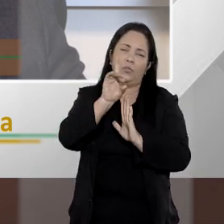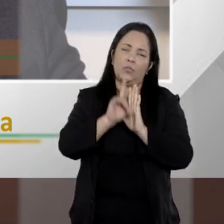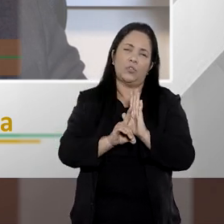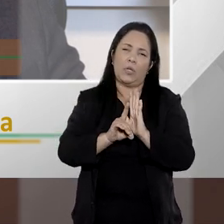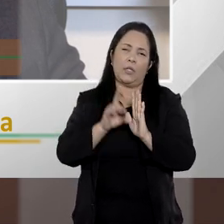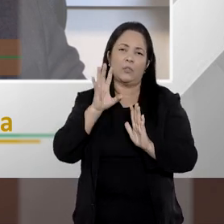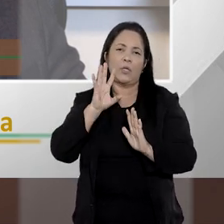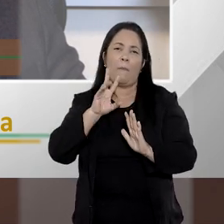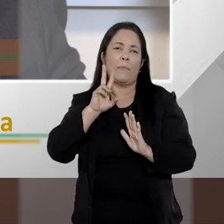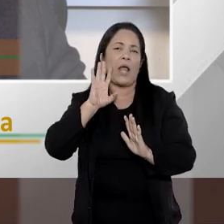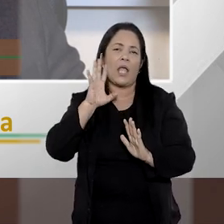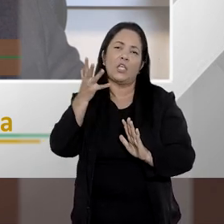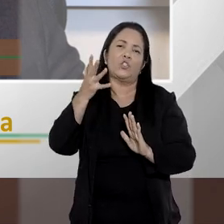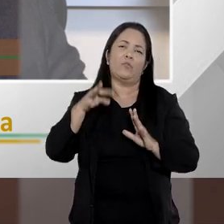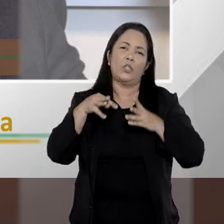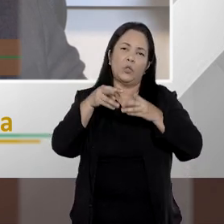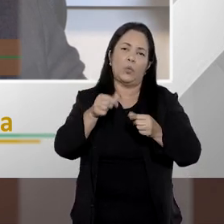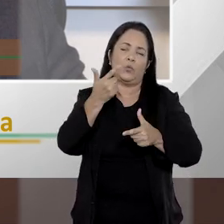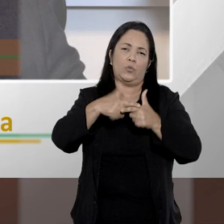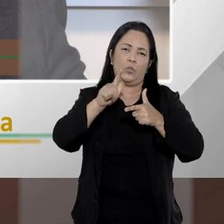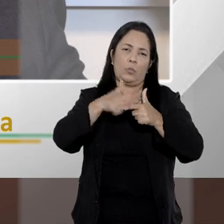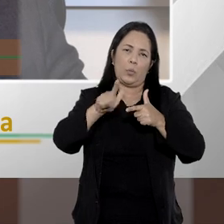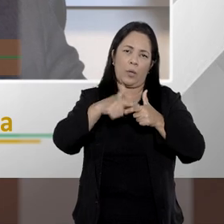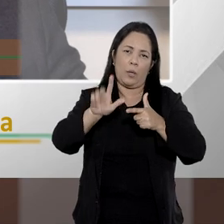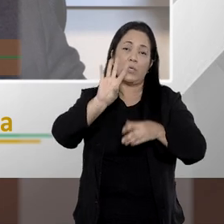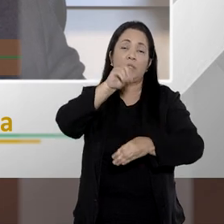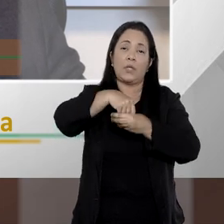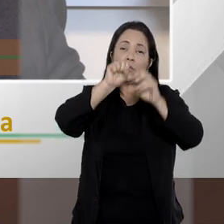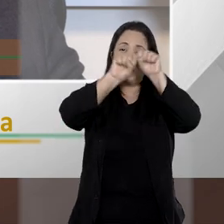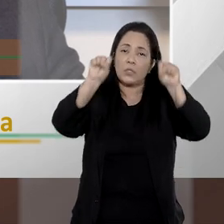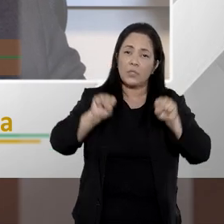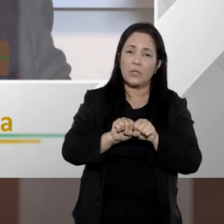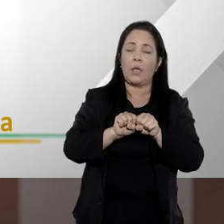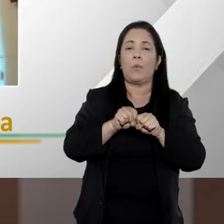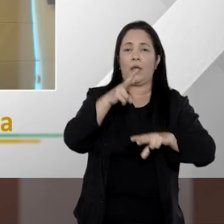nossos problemas, os problemas da sociedade brasileira. É isso.